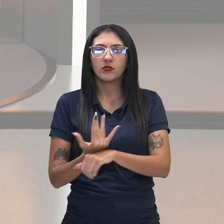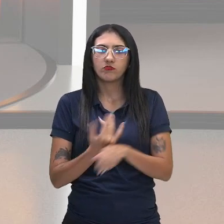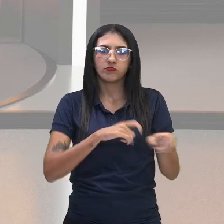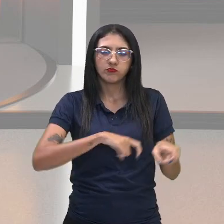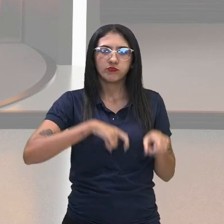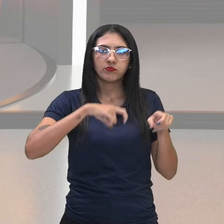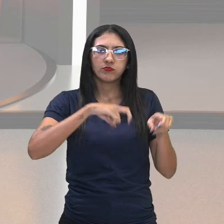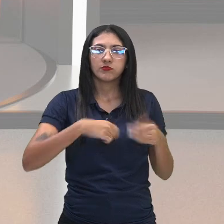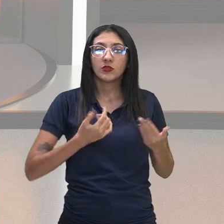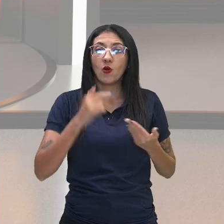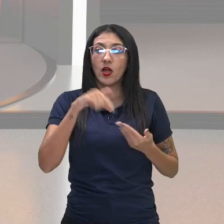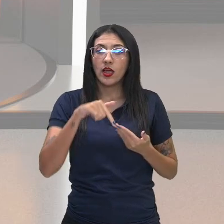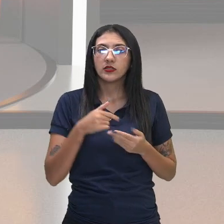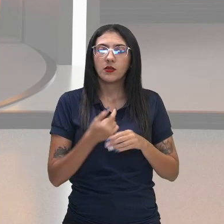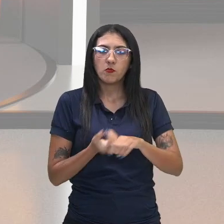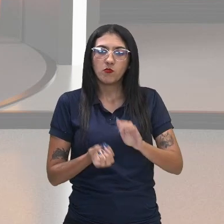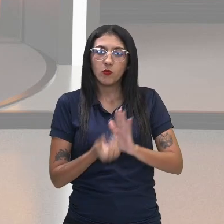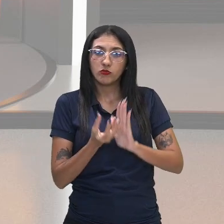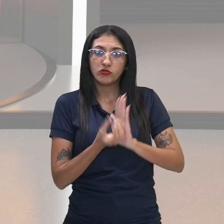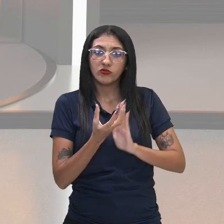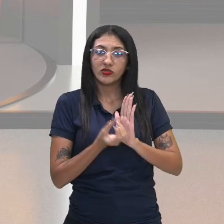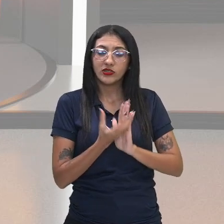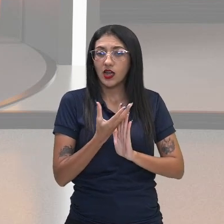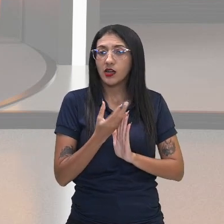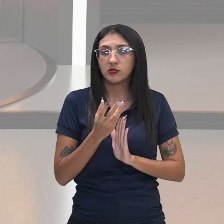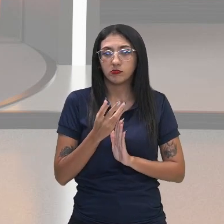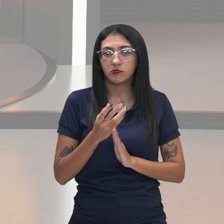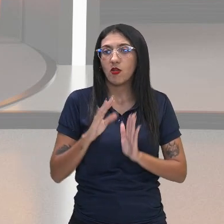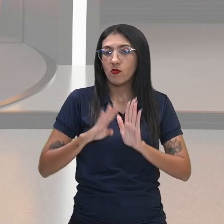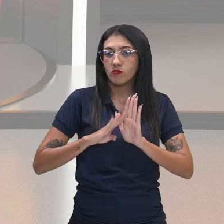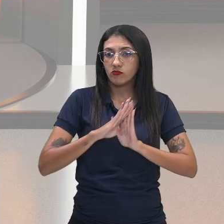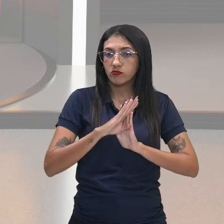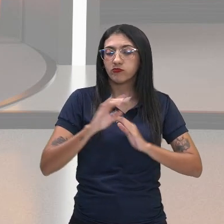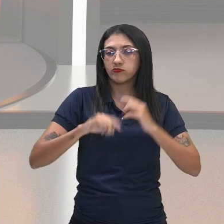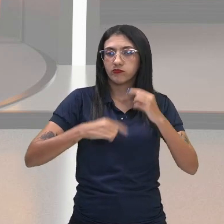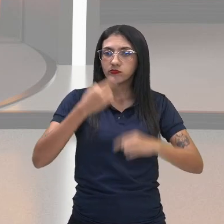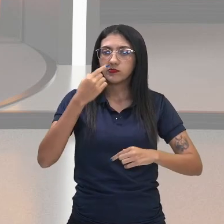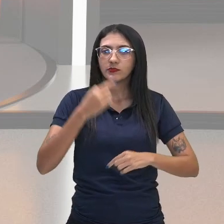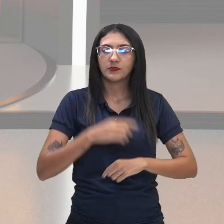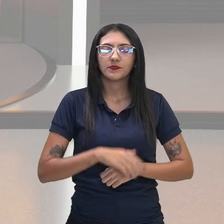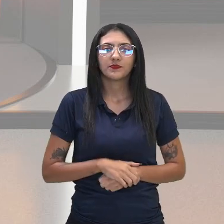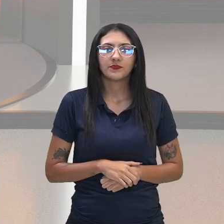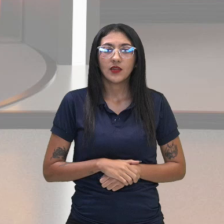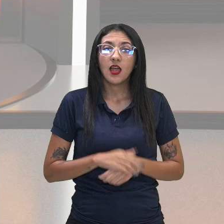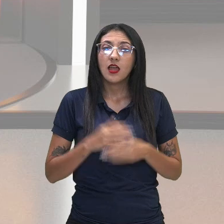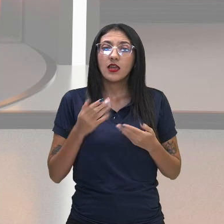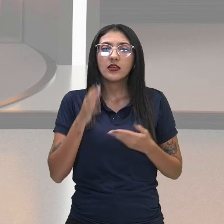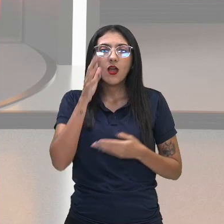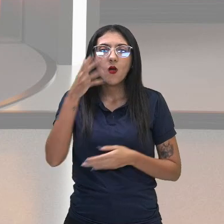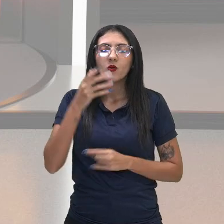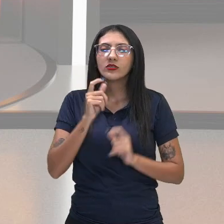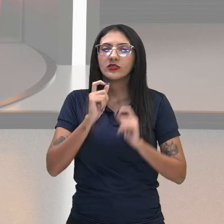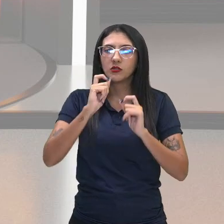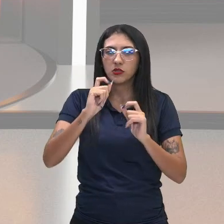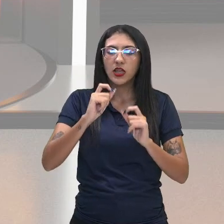essa produtividade se tornasse cada vez maior. Então, isso gerou excedentes agrícolas que podiam